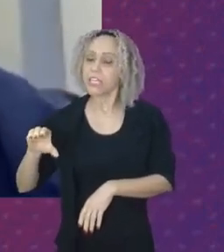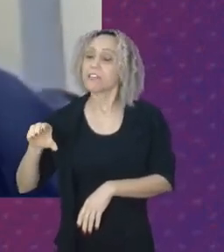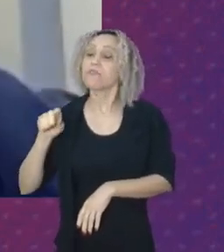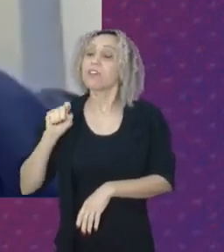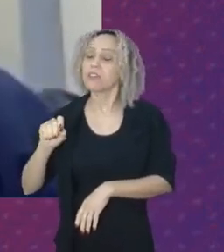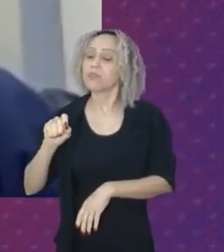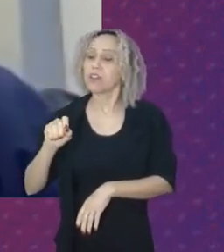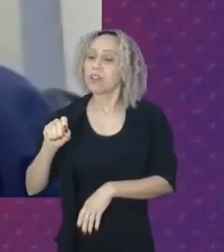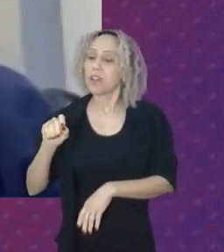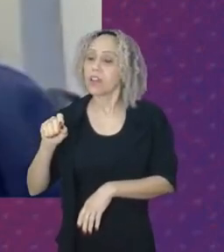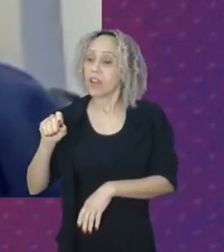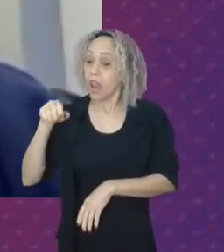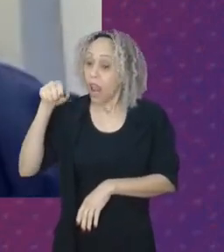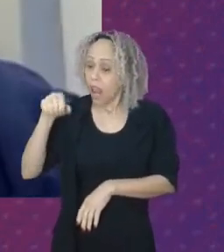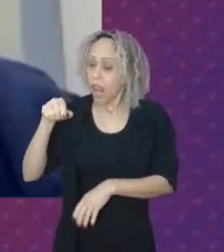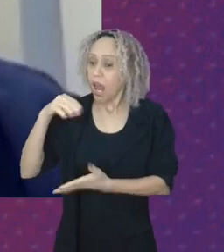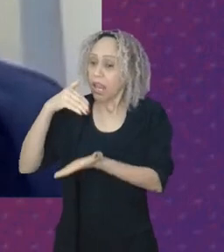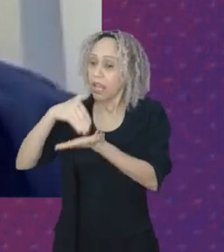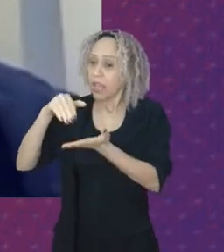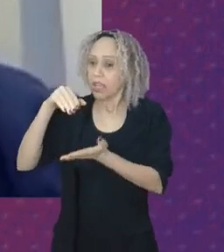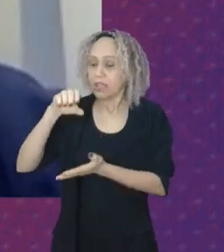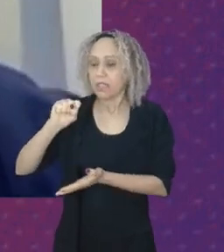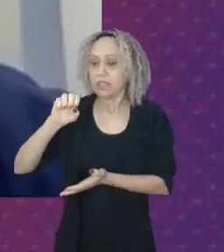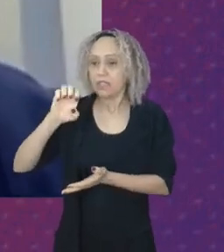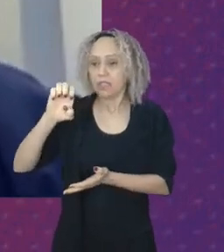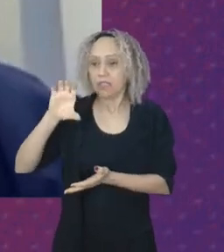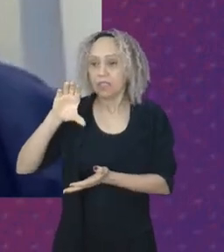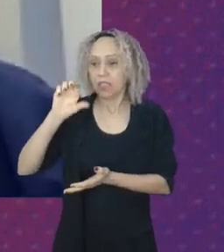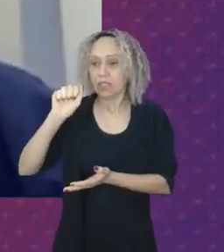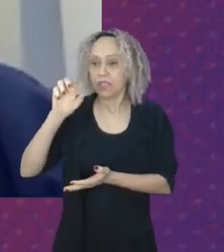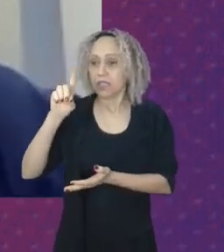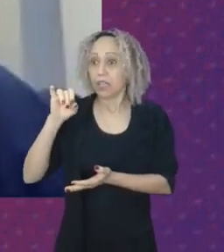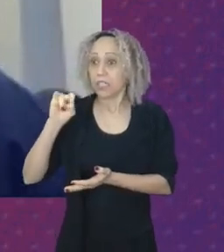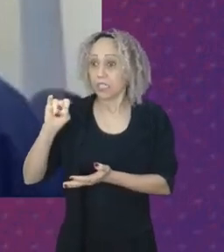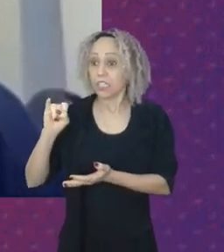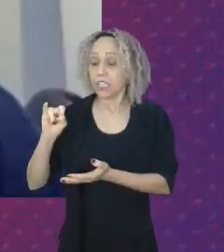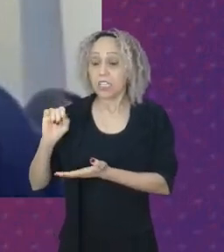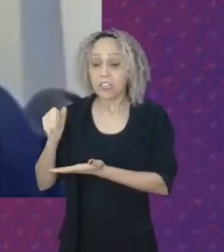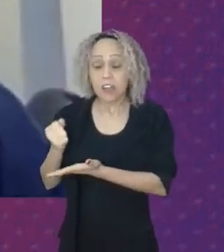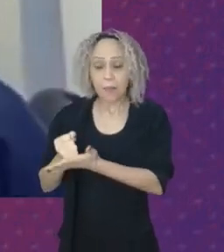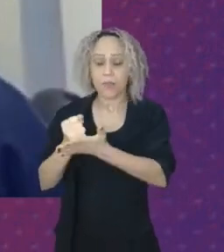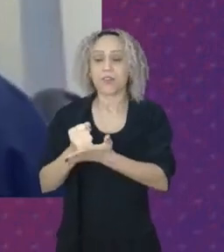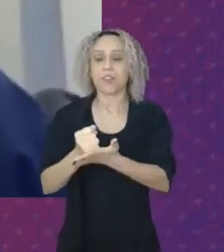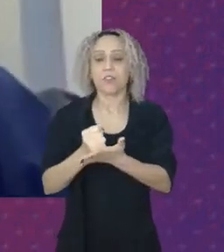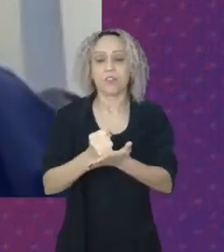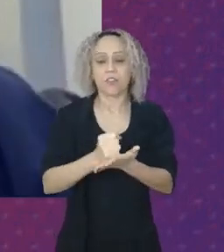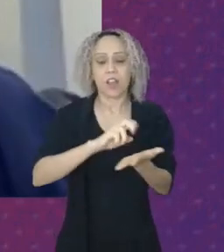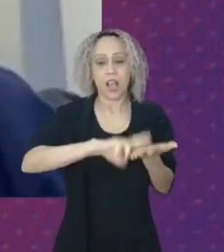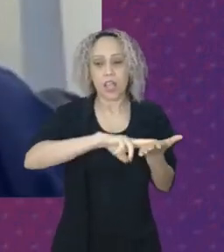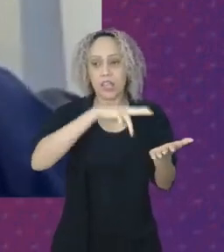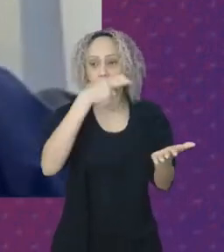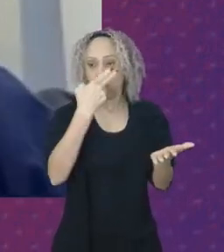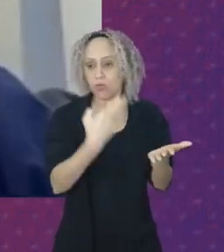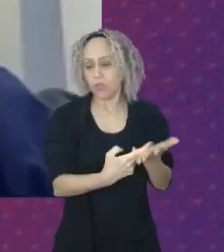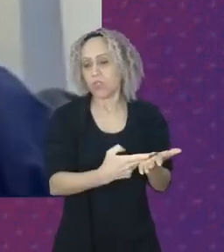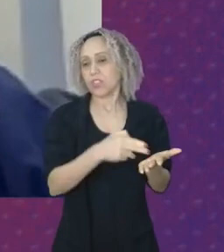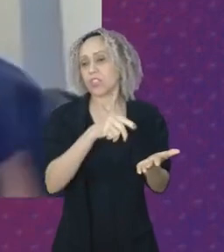meio da CECADI, e essa coleção, hoje, em língua portuguesa, é uma das